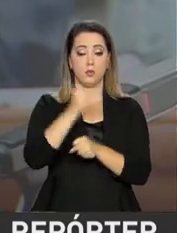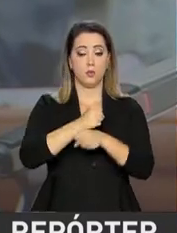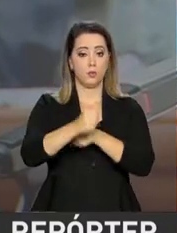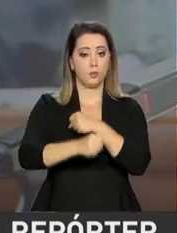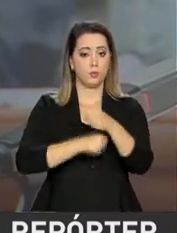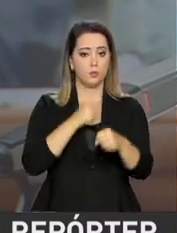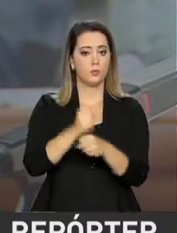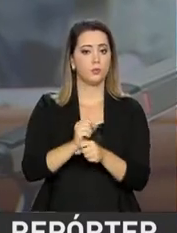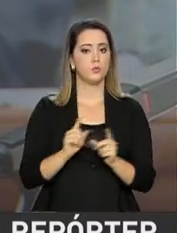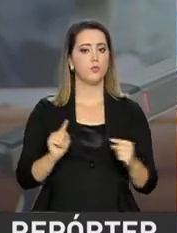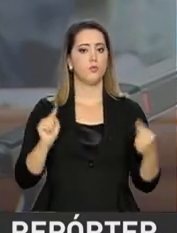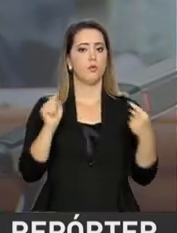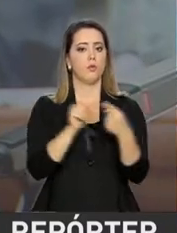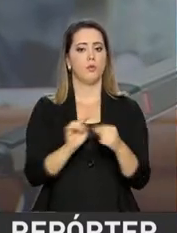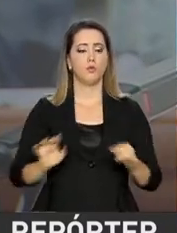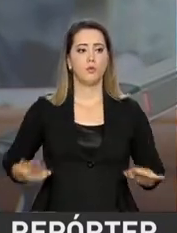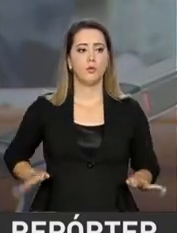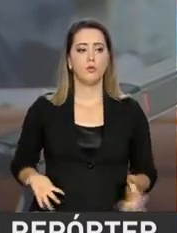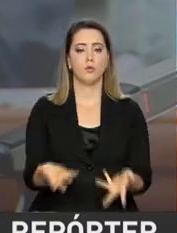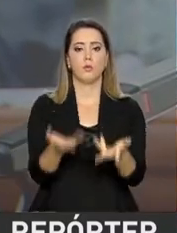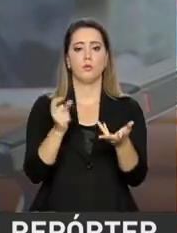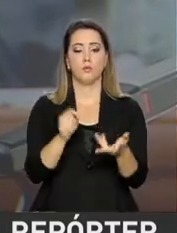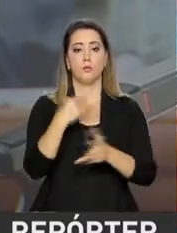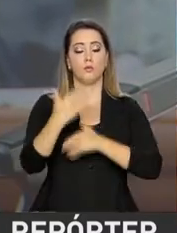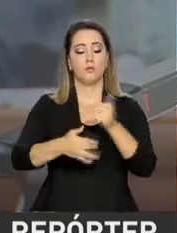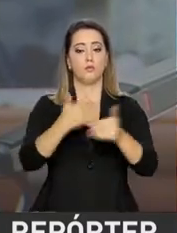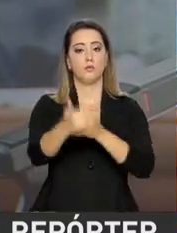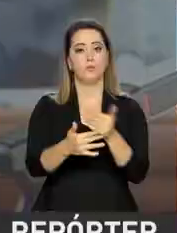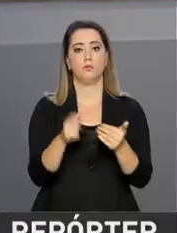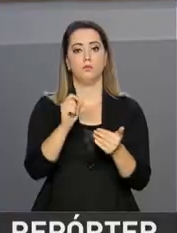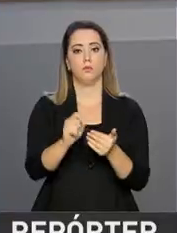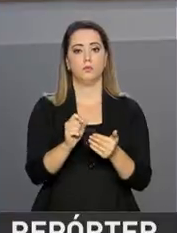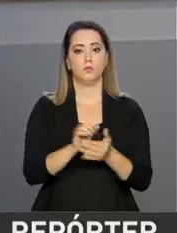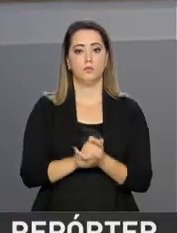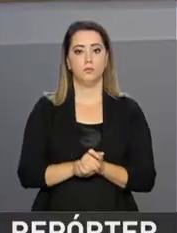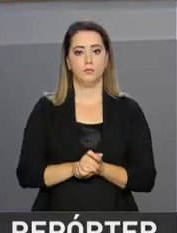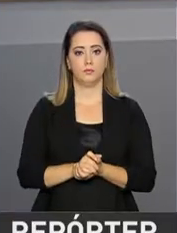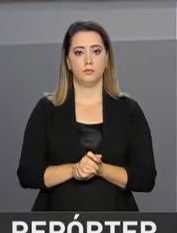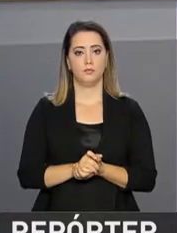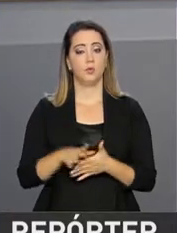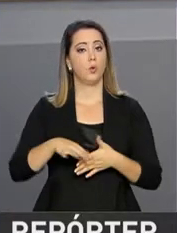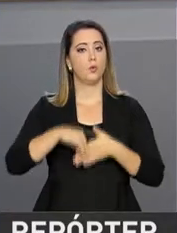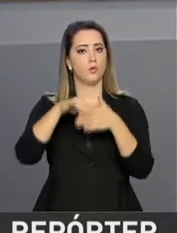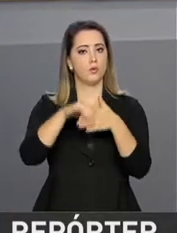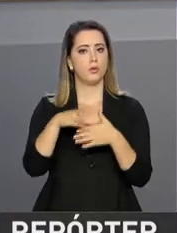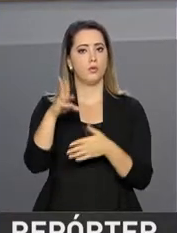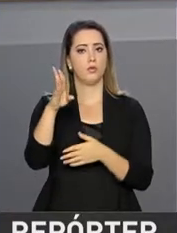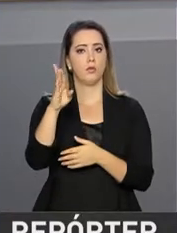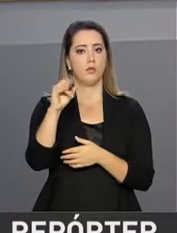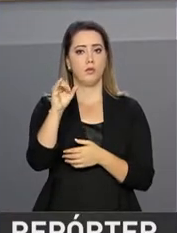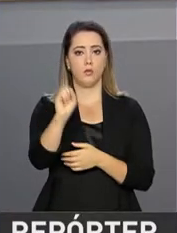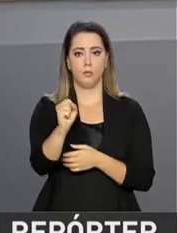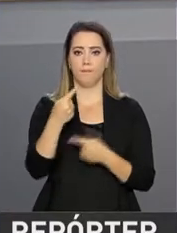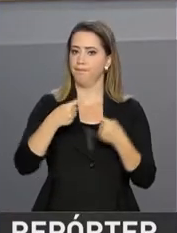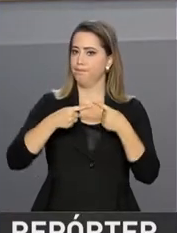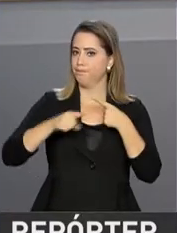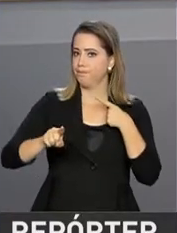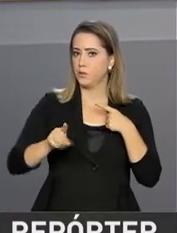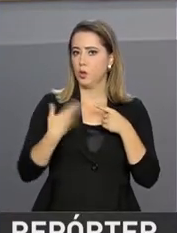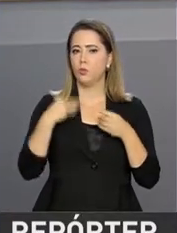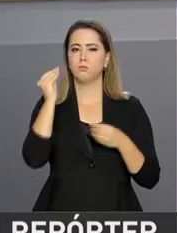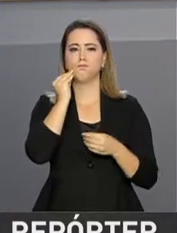central a promoção da sustentabilidade e os líderes do brics condenaram os testes